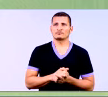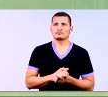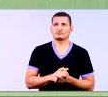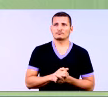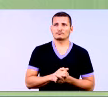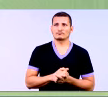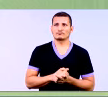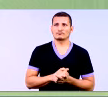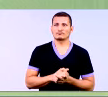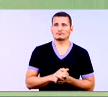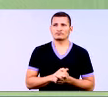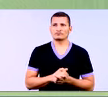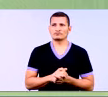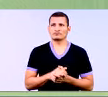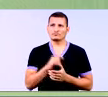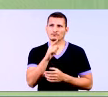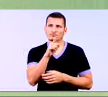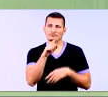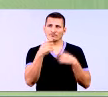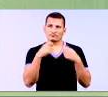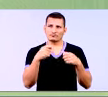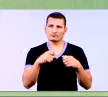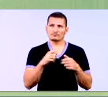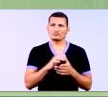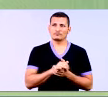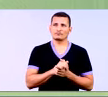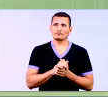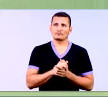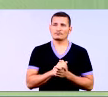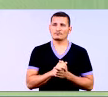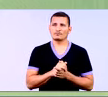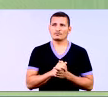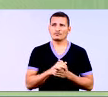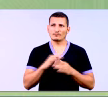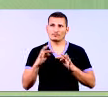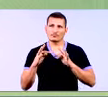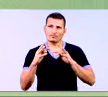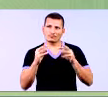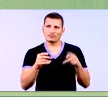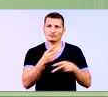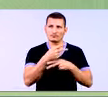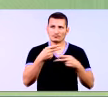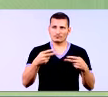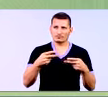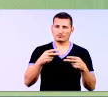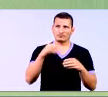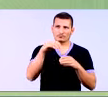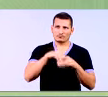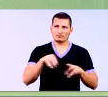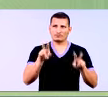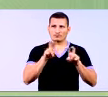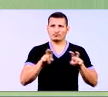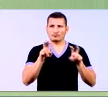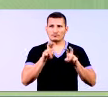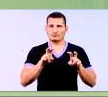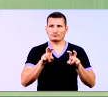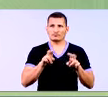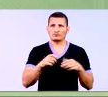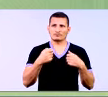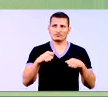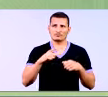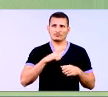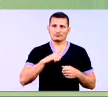ó, para isso que precisa. Todos os componentes internos de um hardware, de um computador, eles têm que